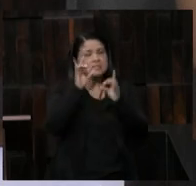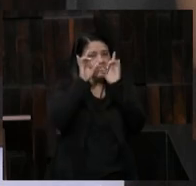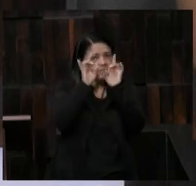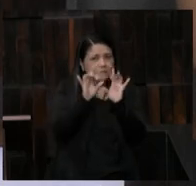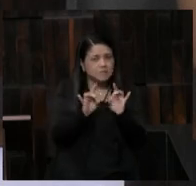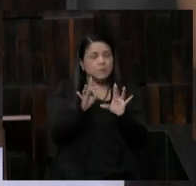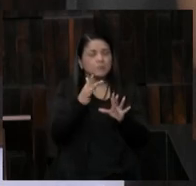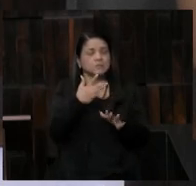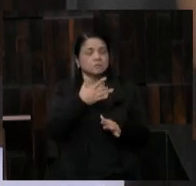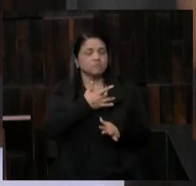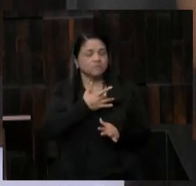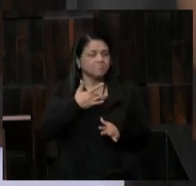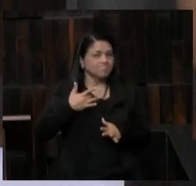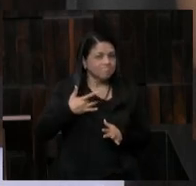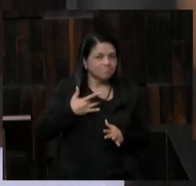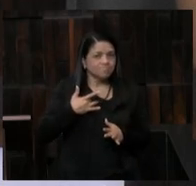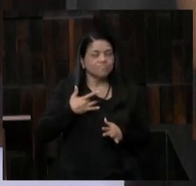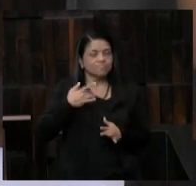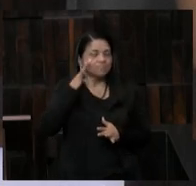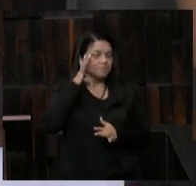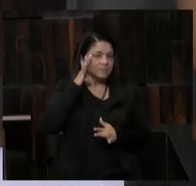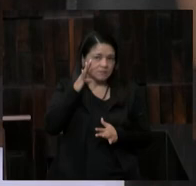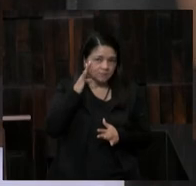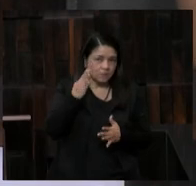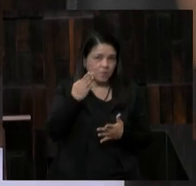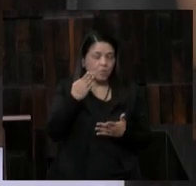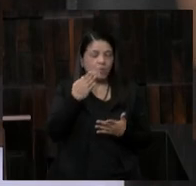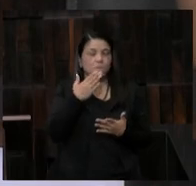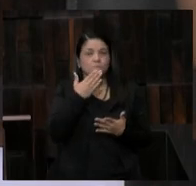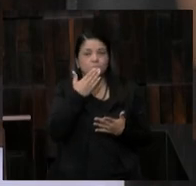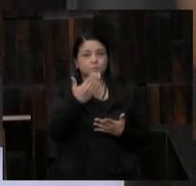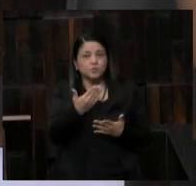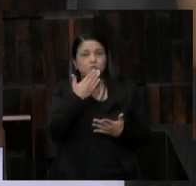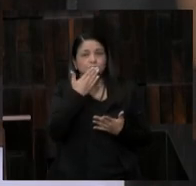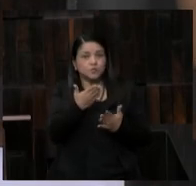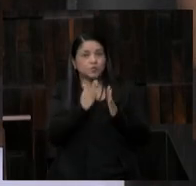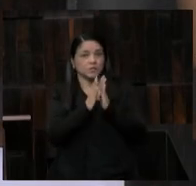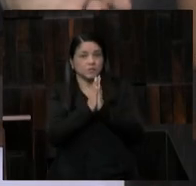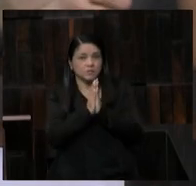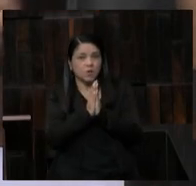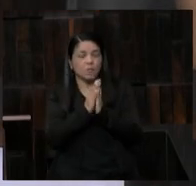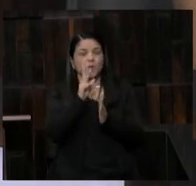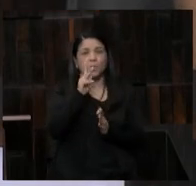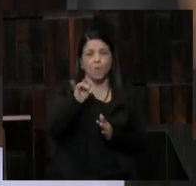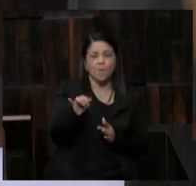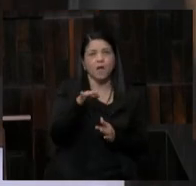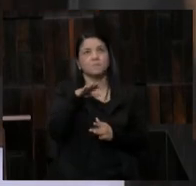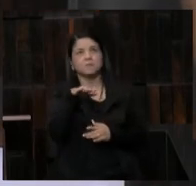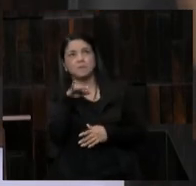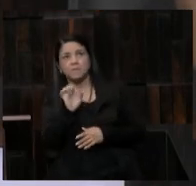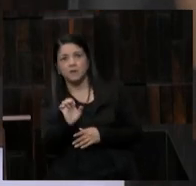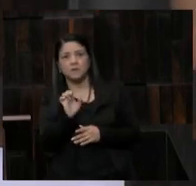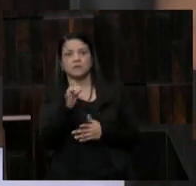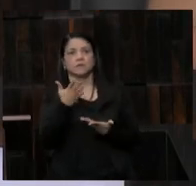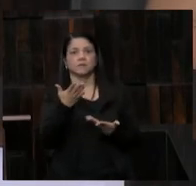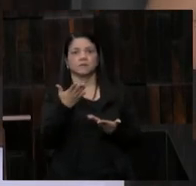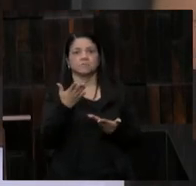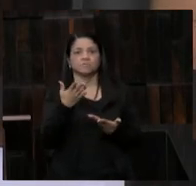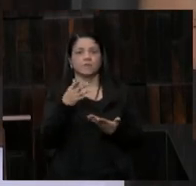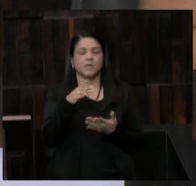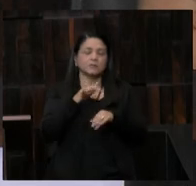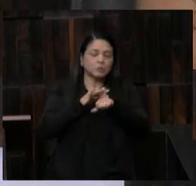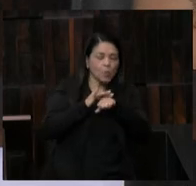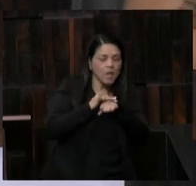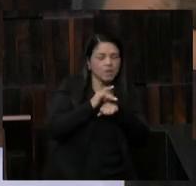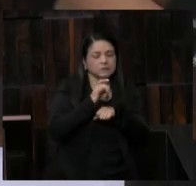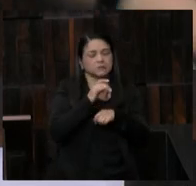sobre a saúde. Eu estava pedindo por uma pessoa e ali muitas pessoas diziam, eu quero pedir pelo meu pai, pela minha mãe, por esse doente ou